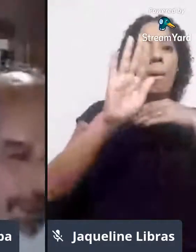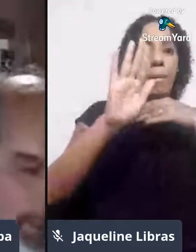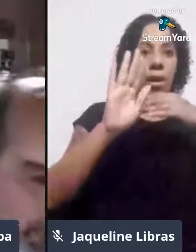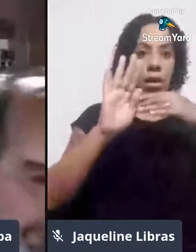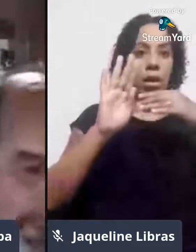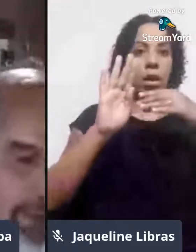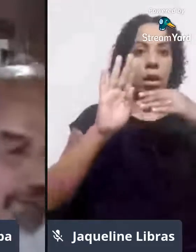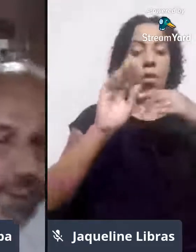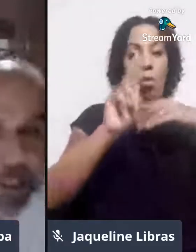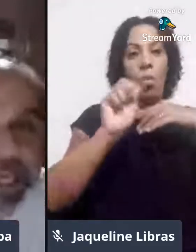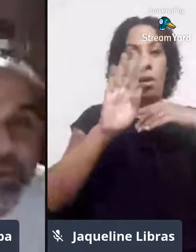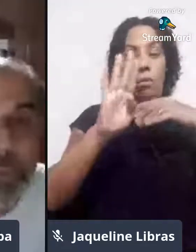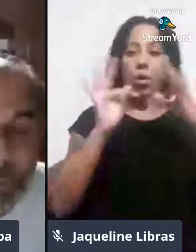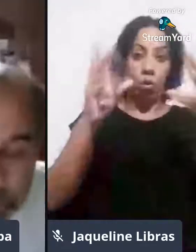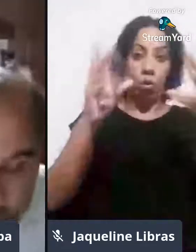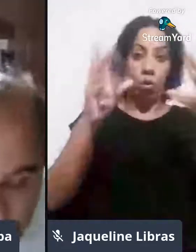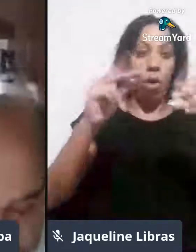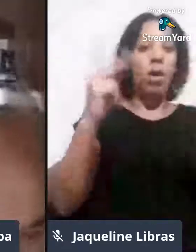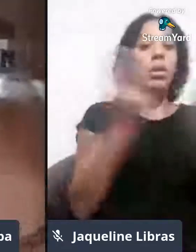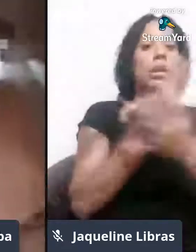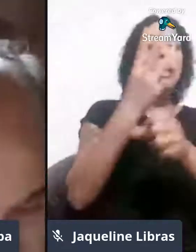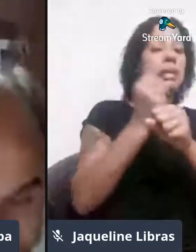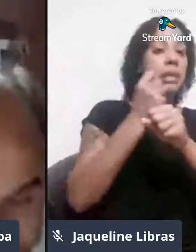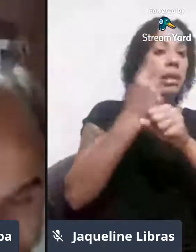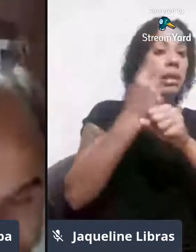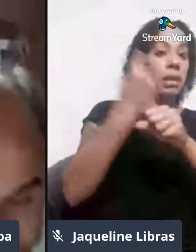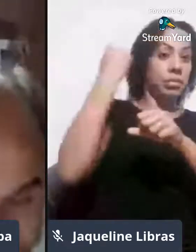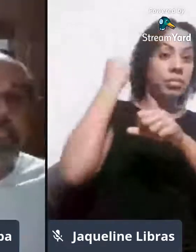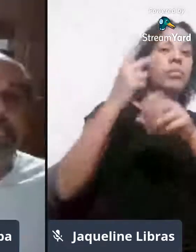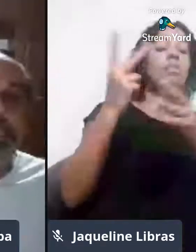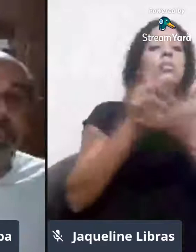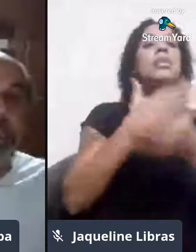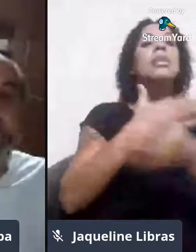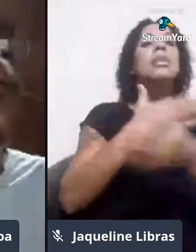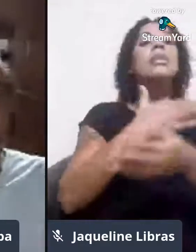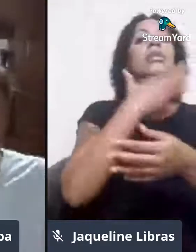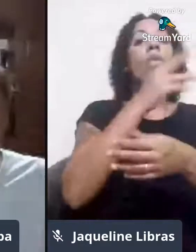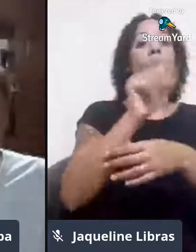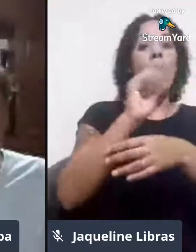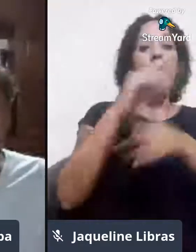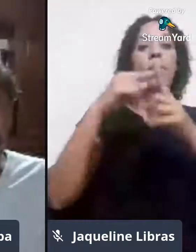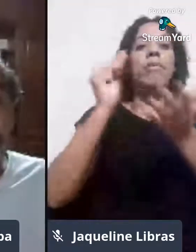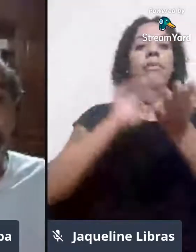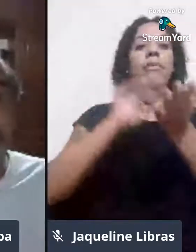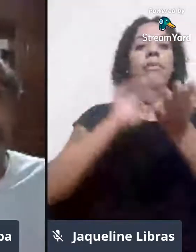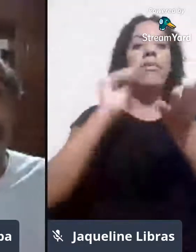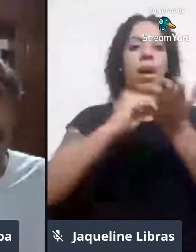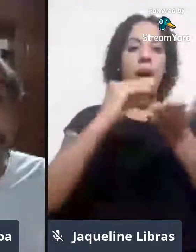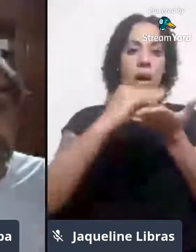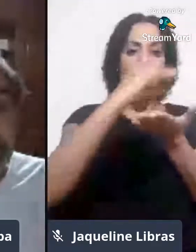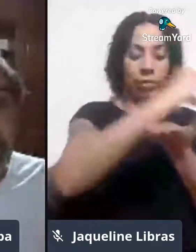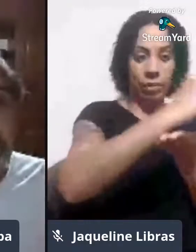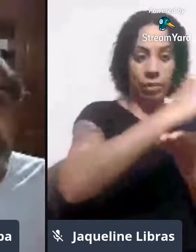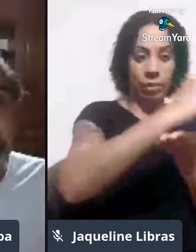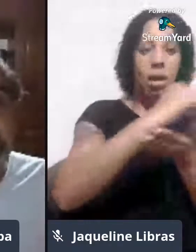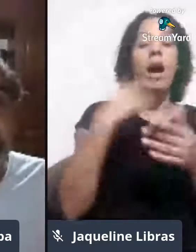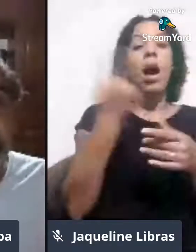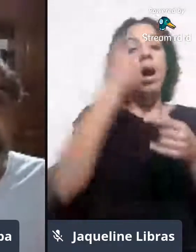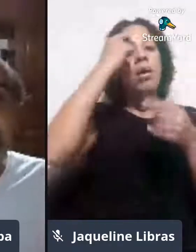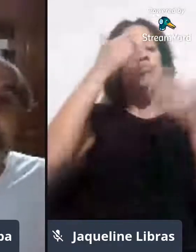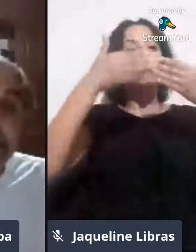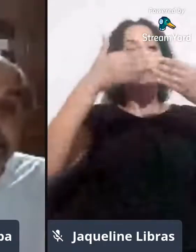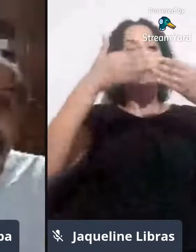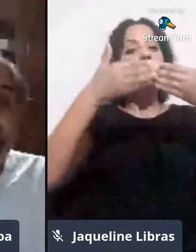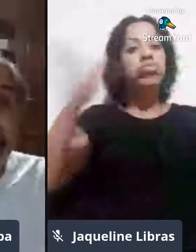meio, uns 3 anos atrás, com pouco financiamento, e a gente expandiu o projeto de uso de vídeos também para a sala